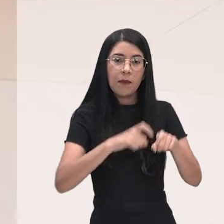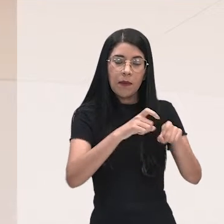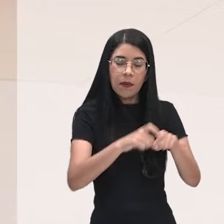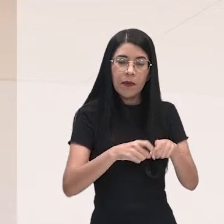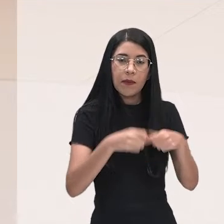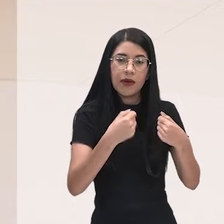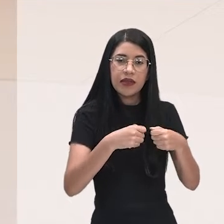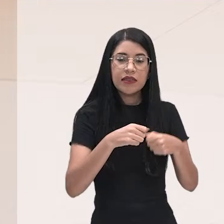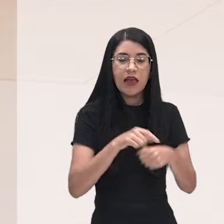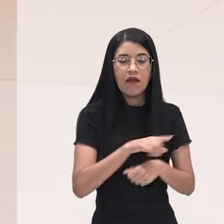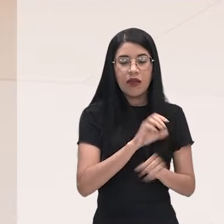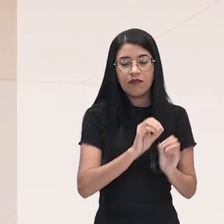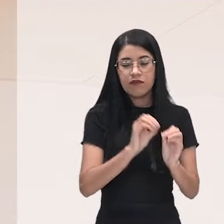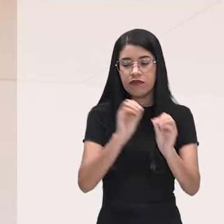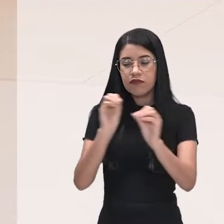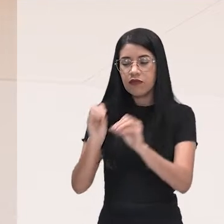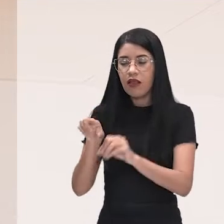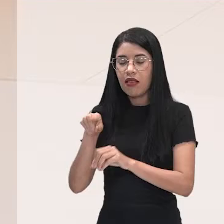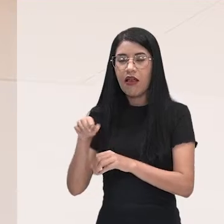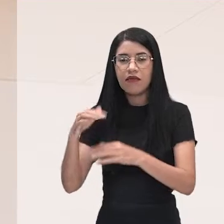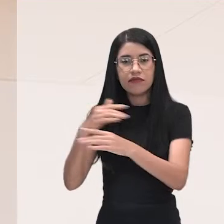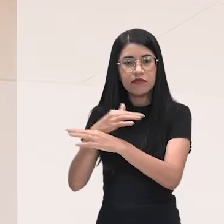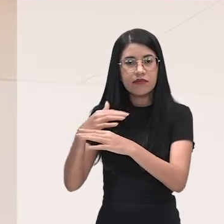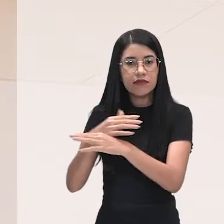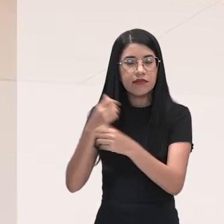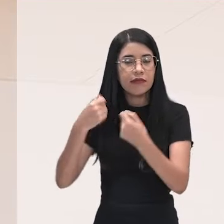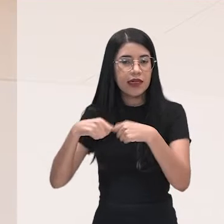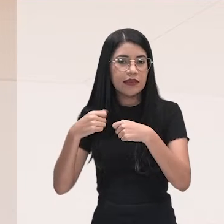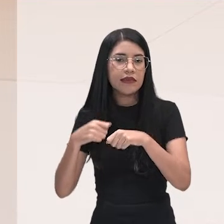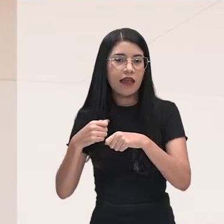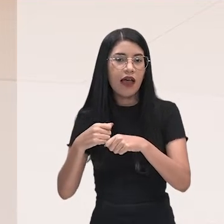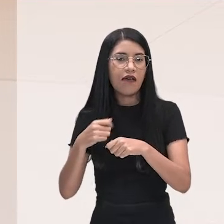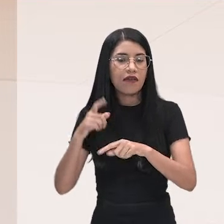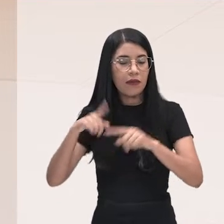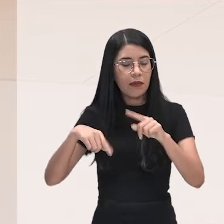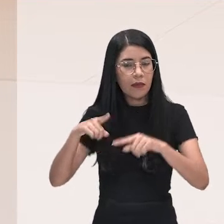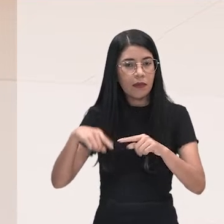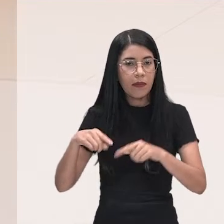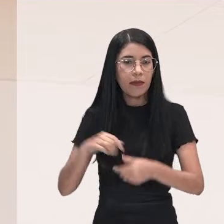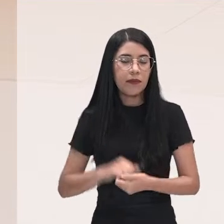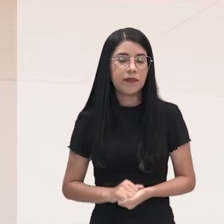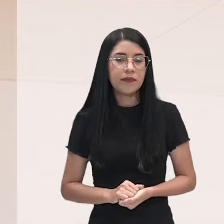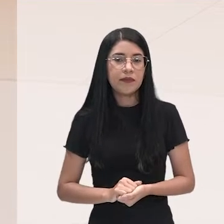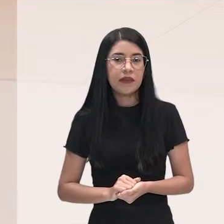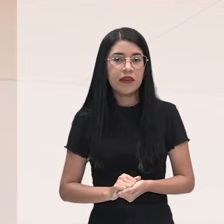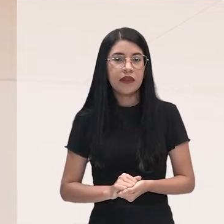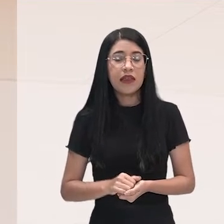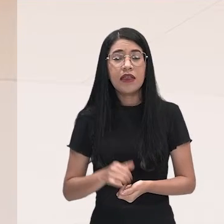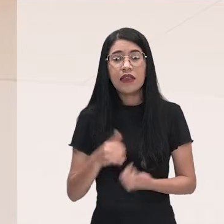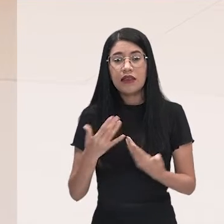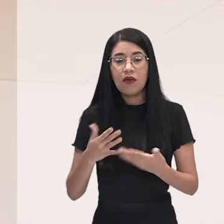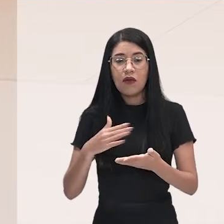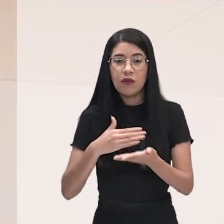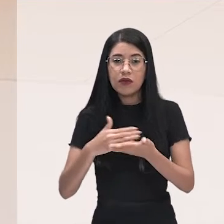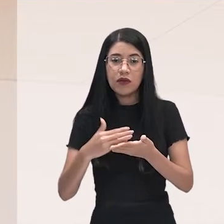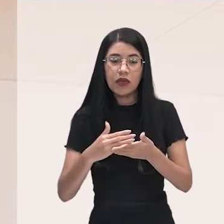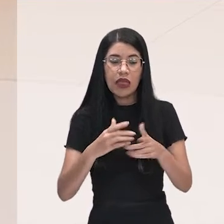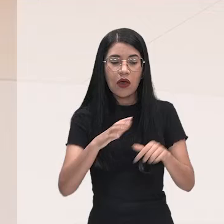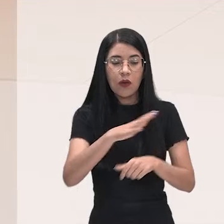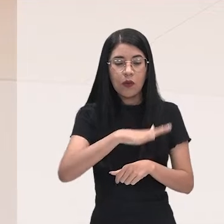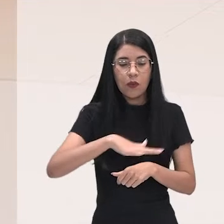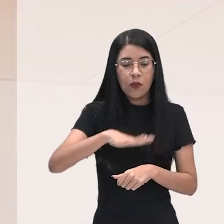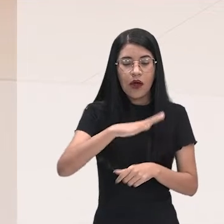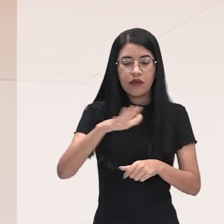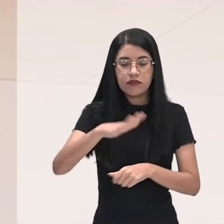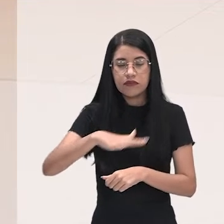chamado êxodo rural. Isso porque o campo se torna ali um espaço que não tão atrativo,